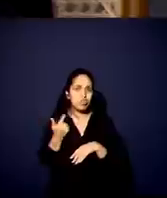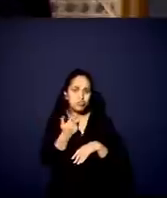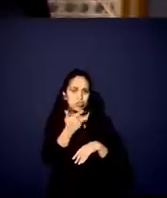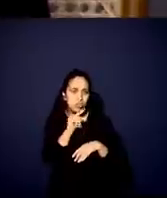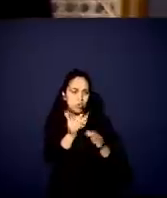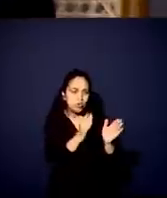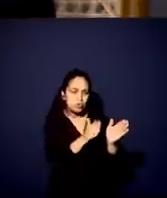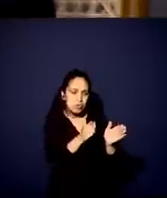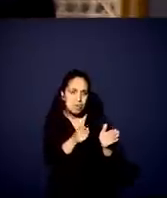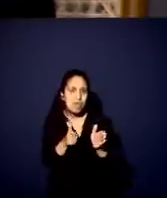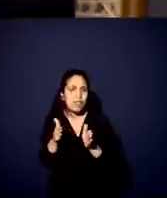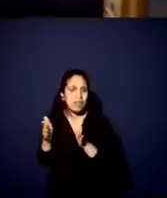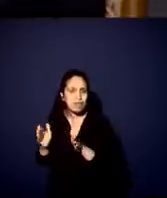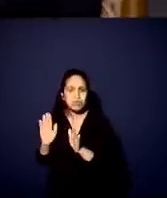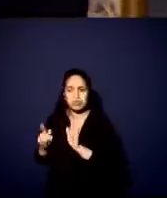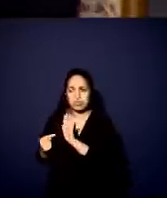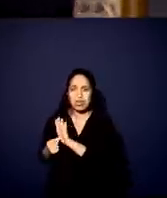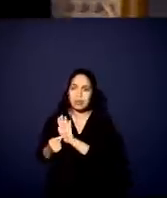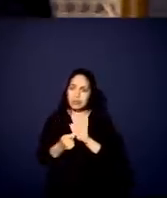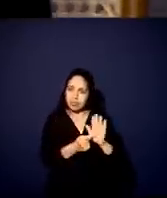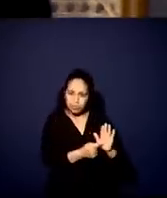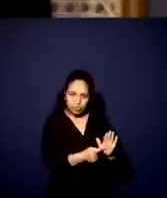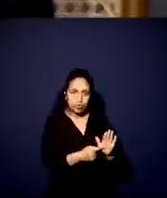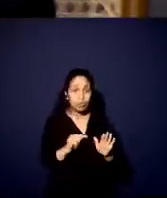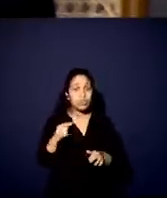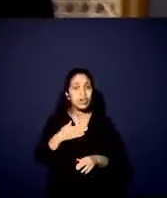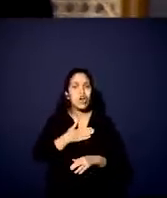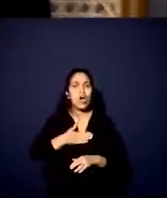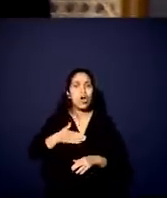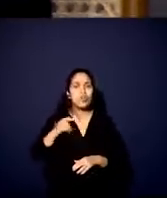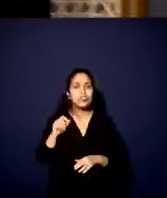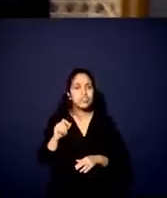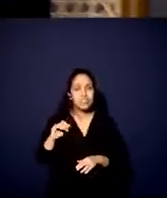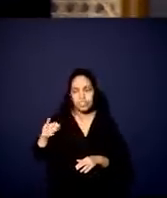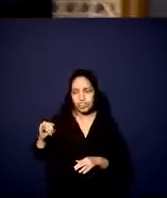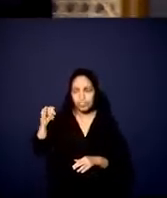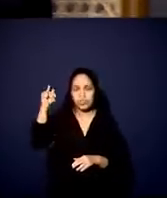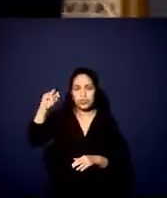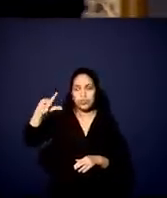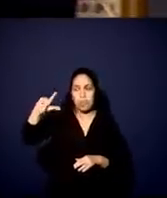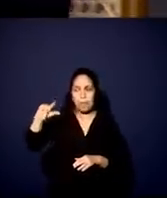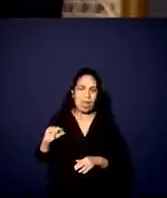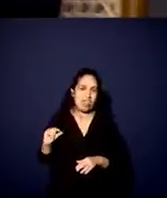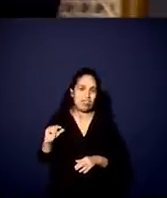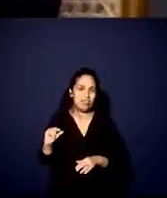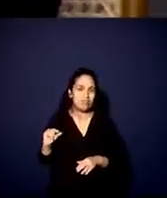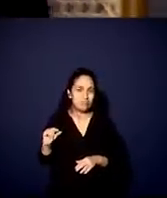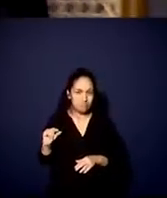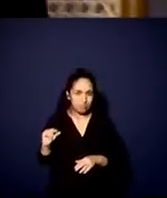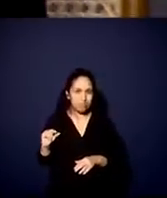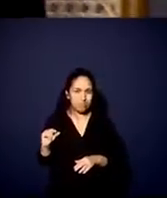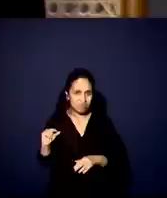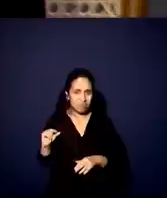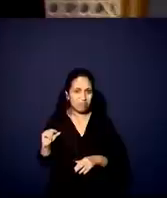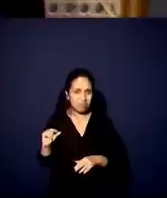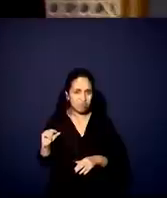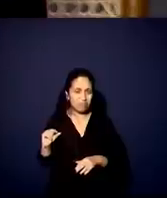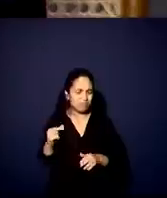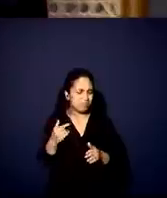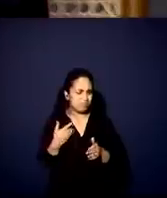momentos em muitos outros lugares que ele gosta mesmo é de juruba baixo não é isso então qualquer